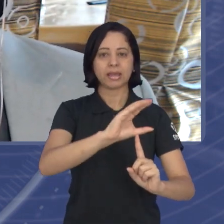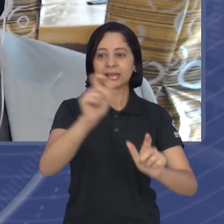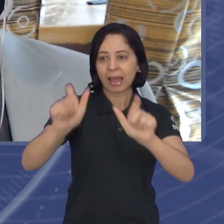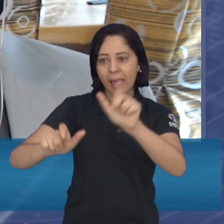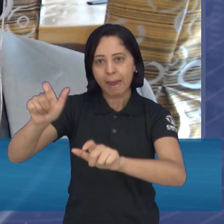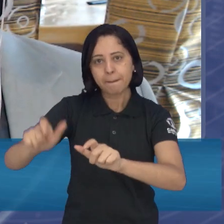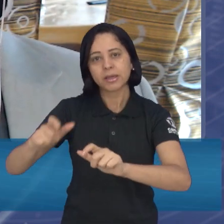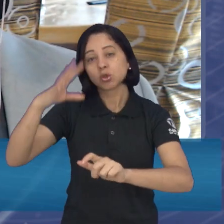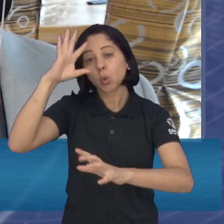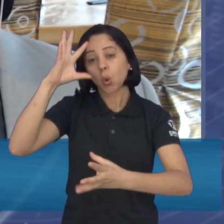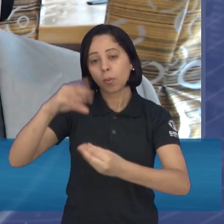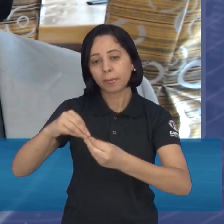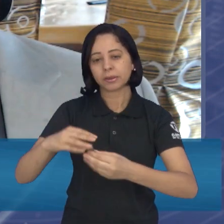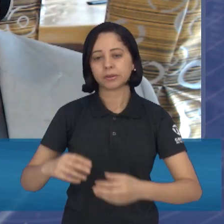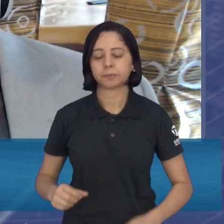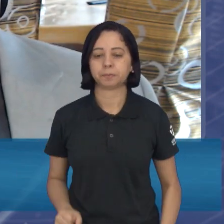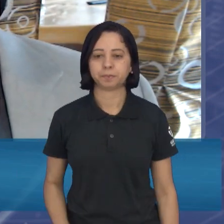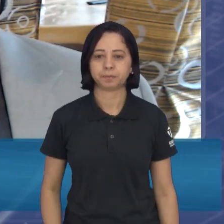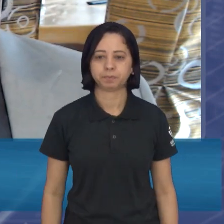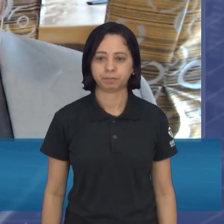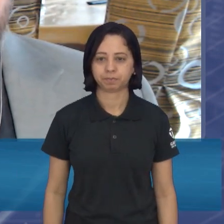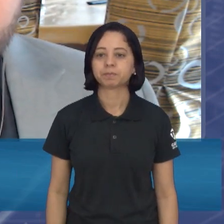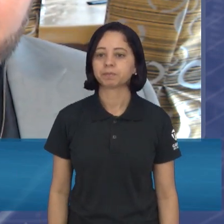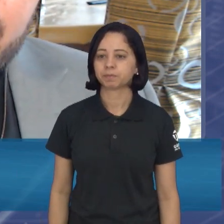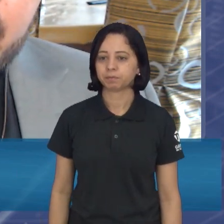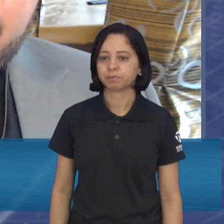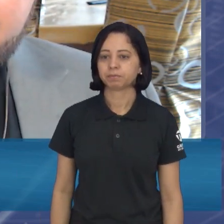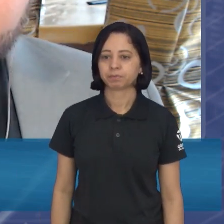assim, brevemente. Perfeito.